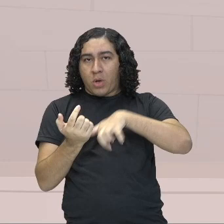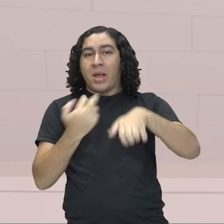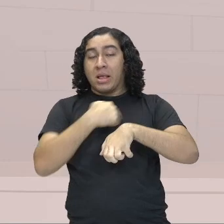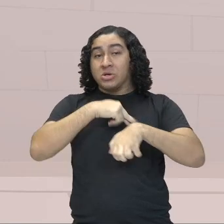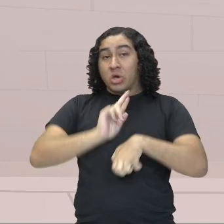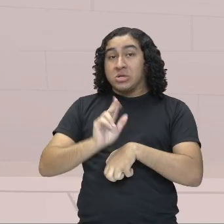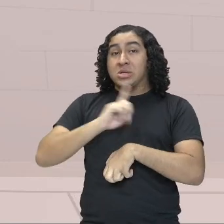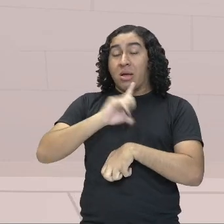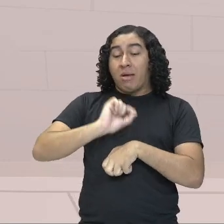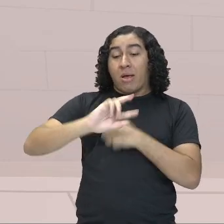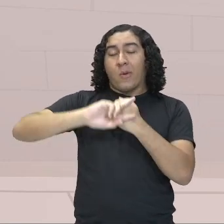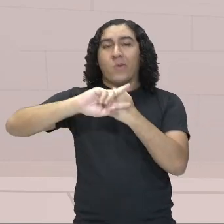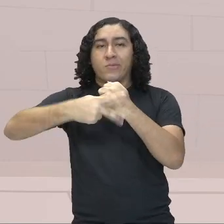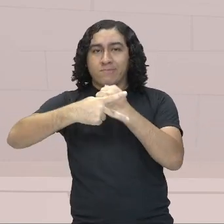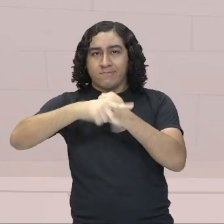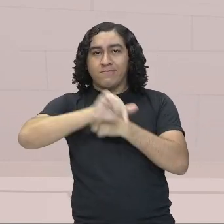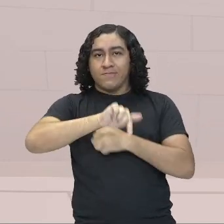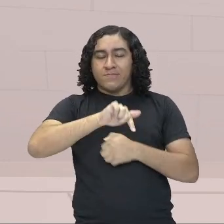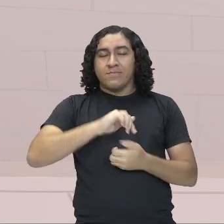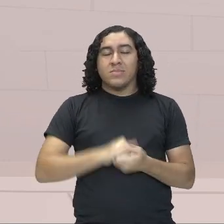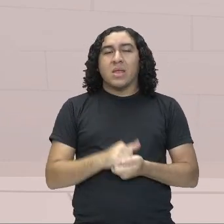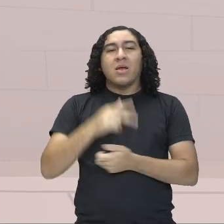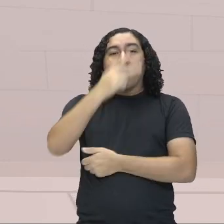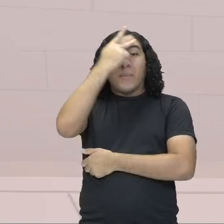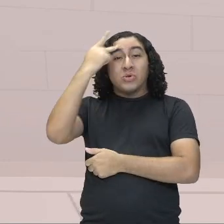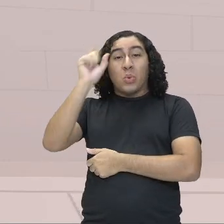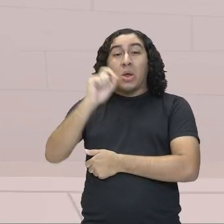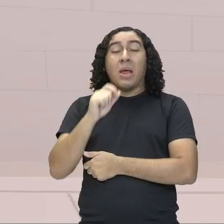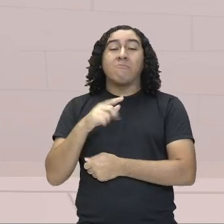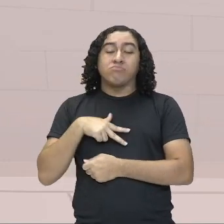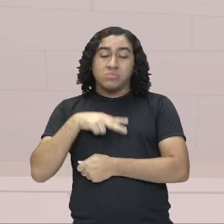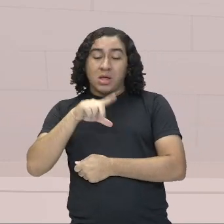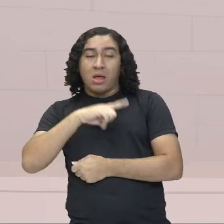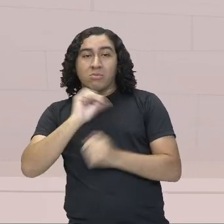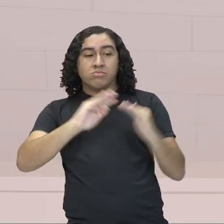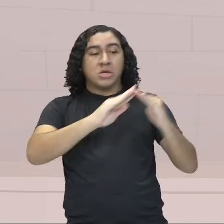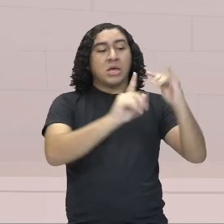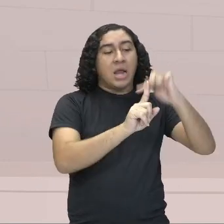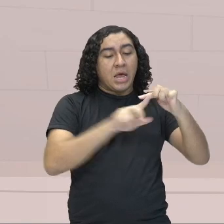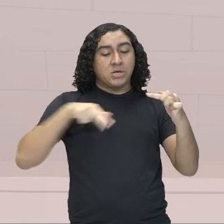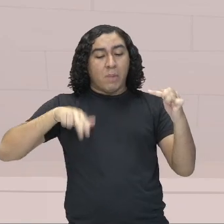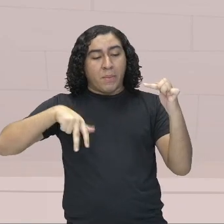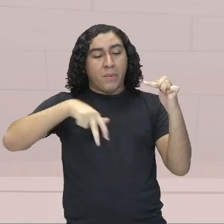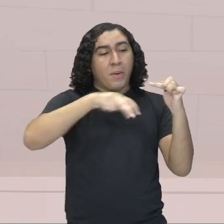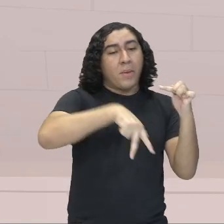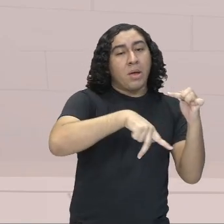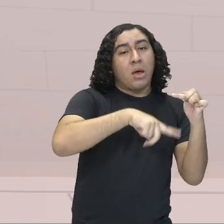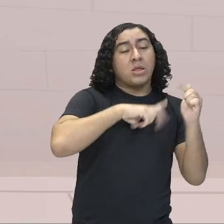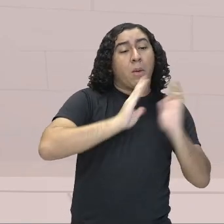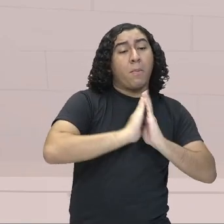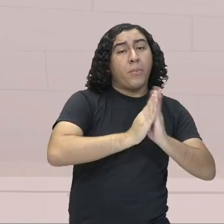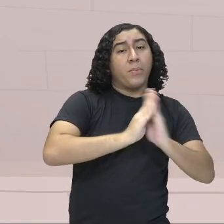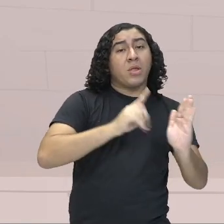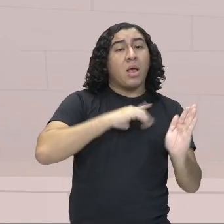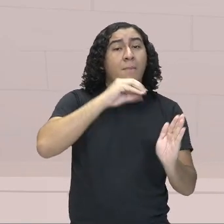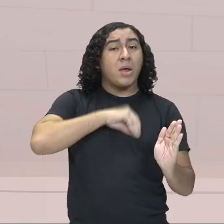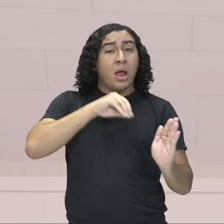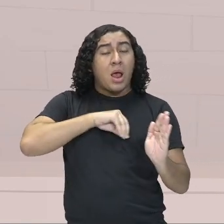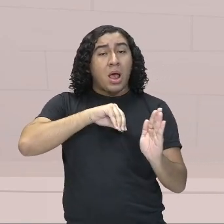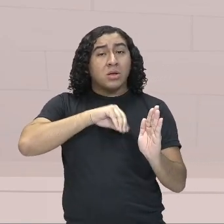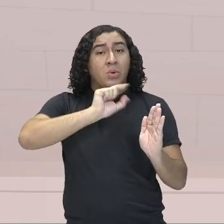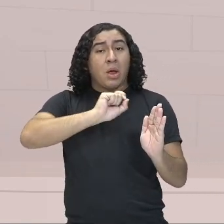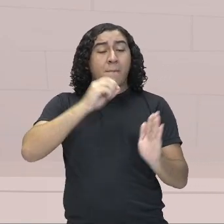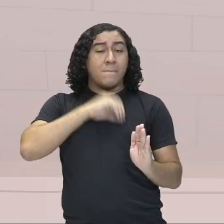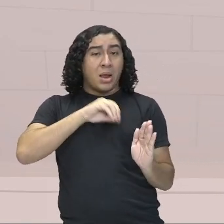vai culminar na reforma religiosa, né? As pessoas, elas vão até a igreja, vão confessar o seu pecado e para serem absolvidas